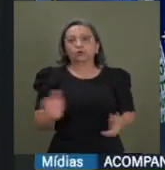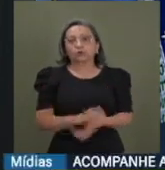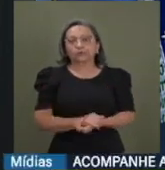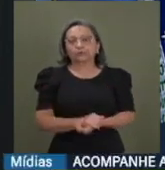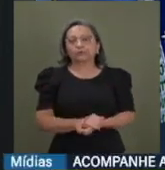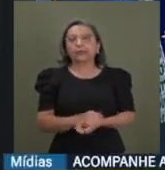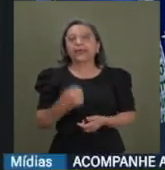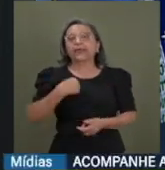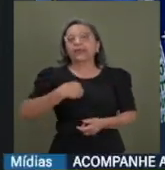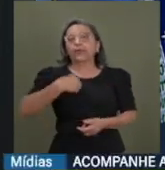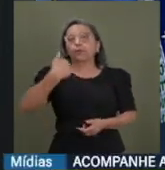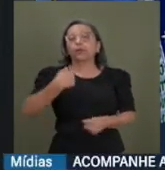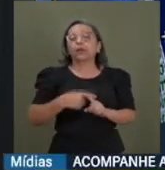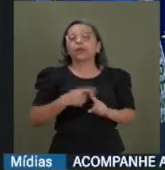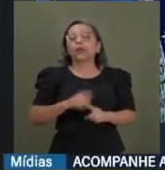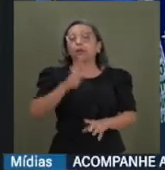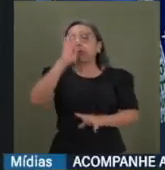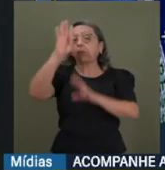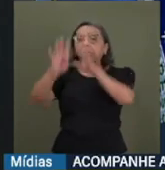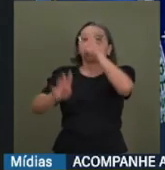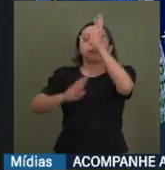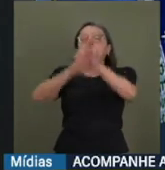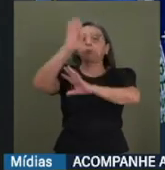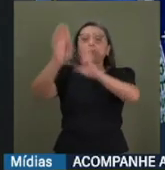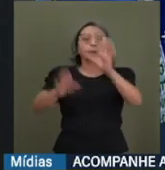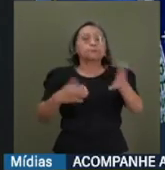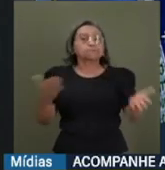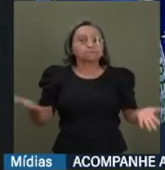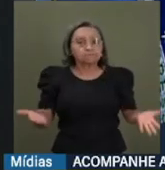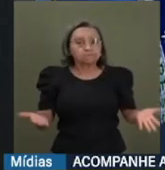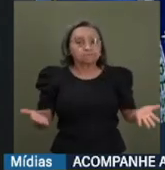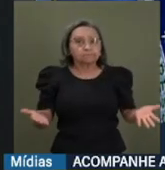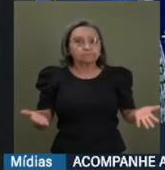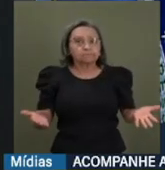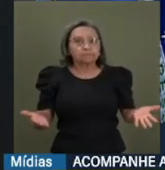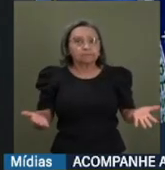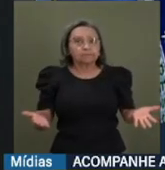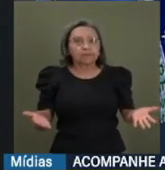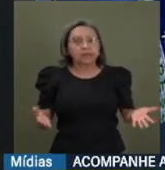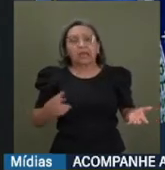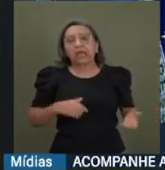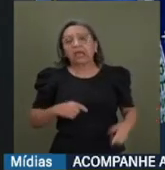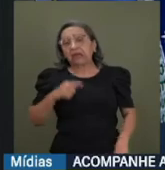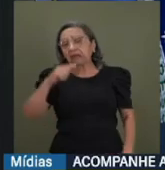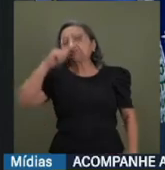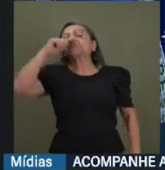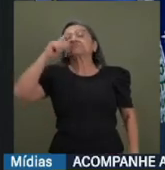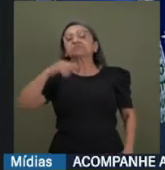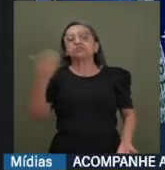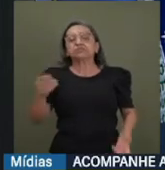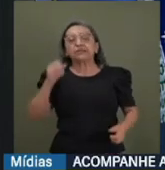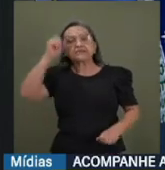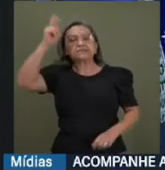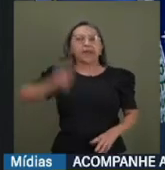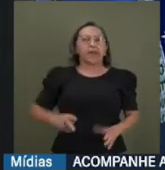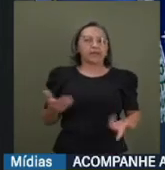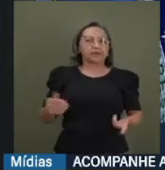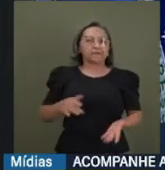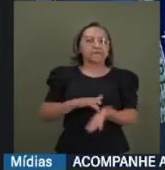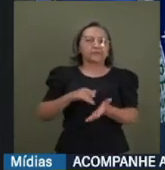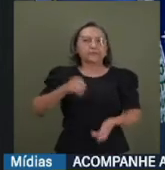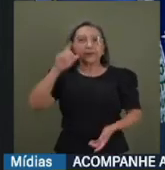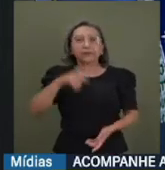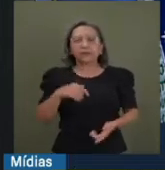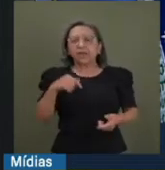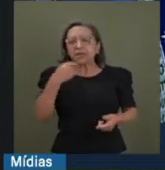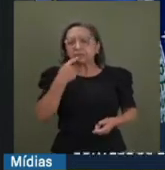porque mete o bedelho aonde não foi chamado, é metido a esperto, ele